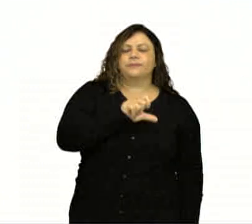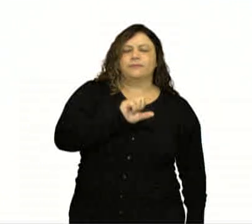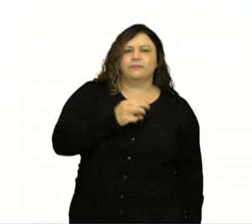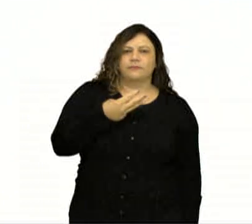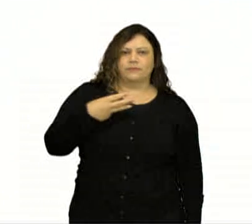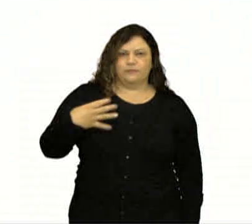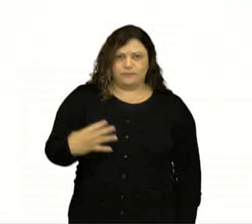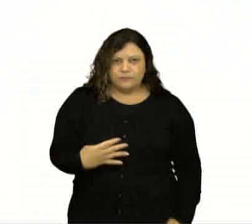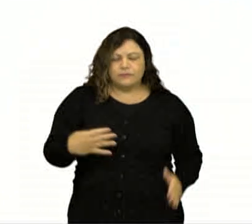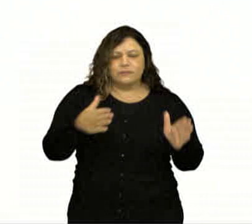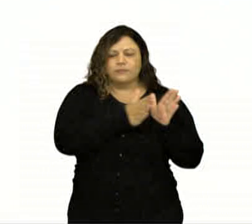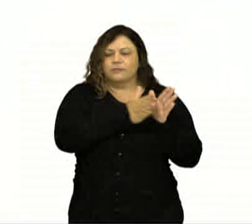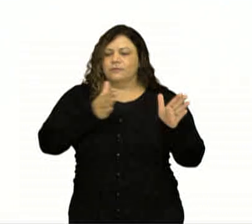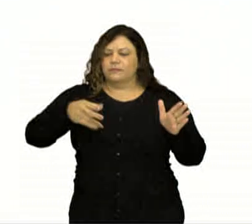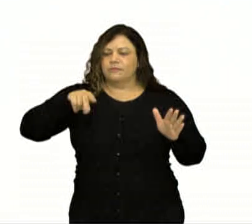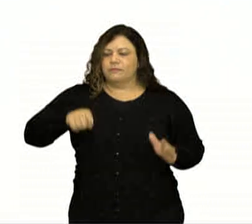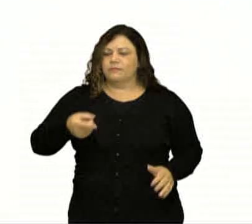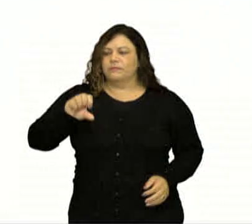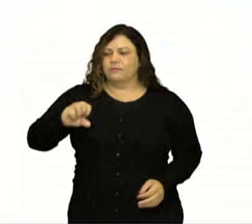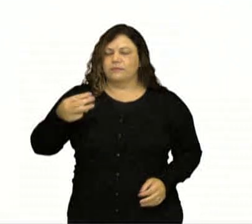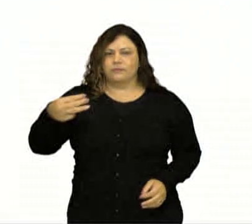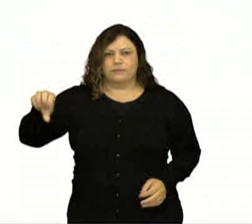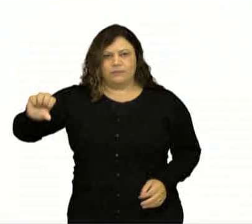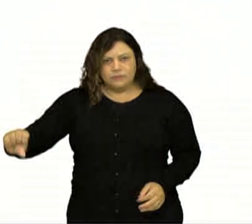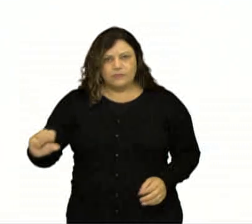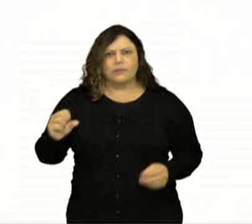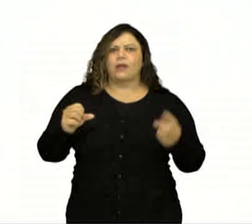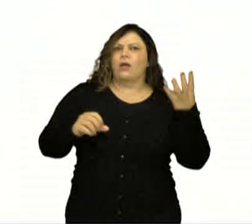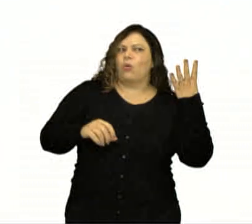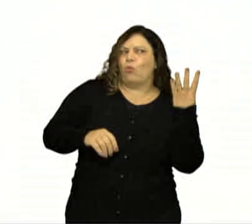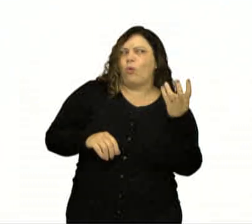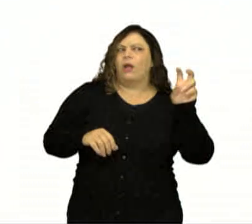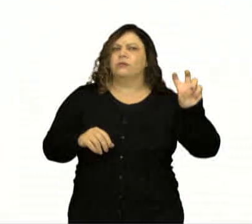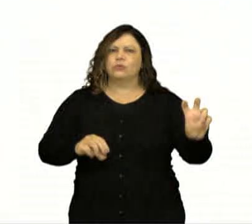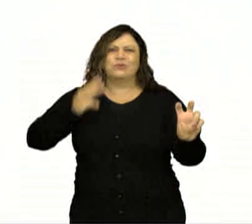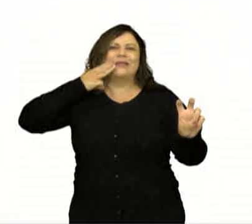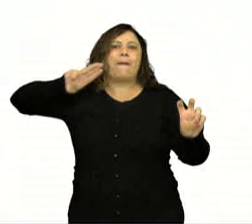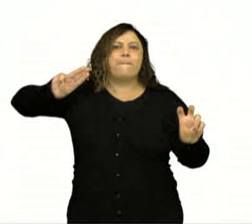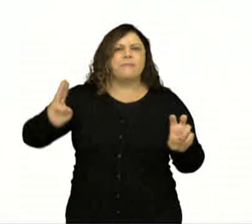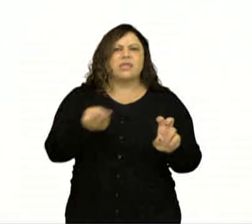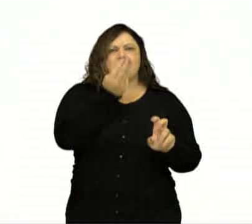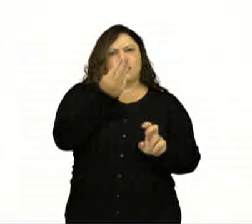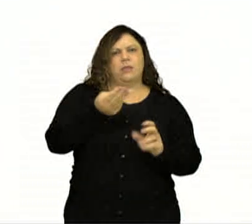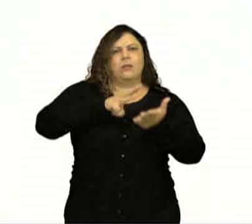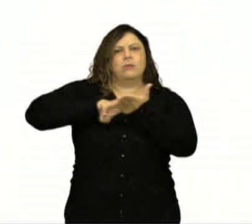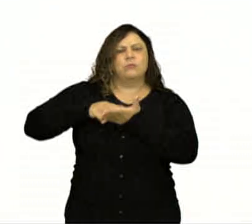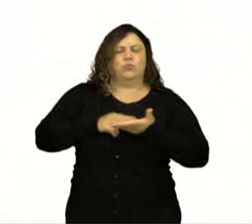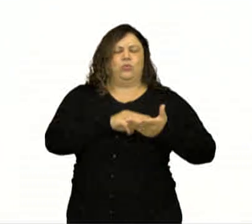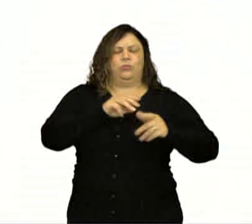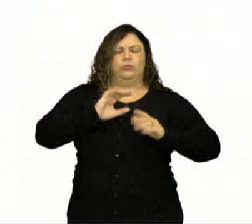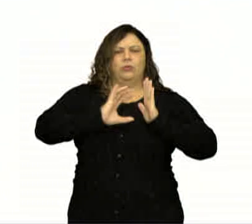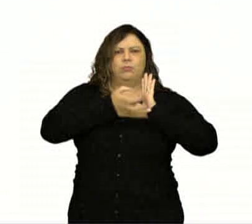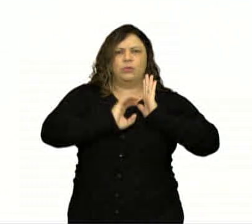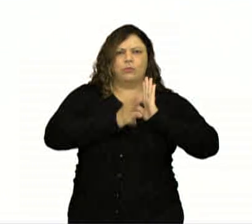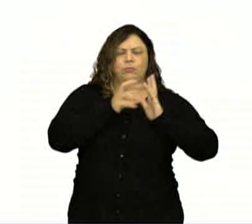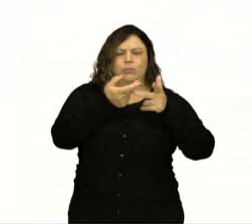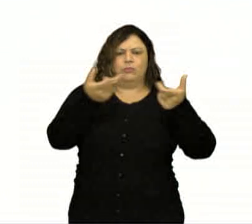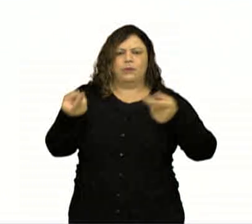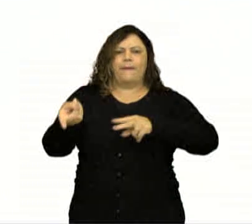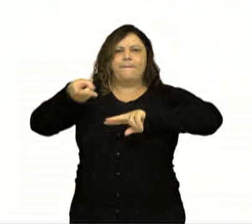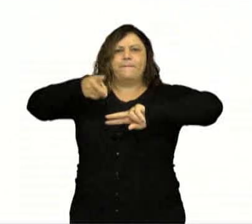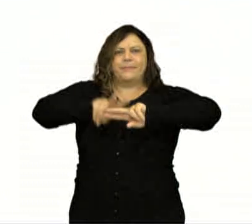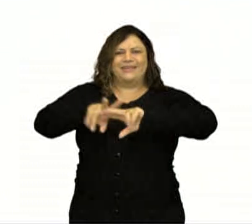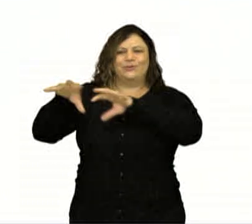e 1939, 4 ou 5 milhões de membros e funcionários do partido foram presos